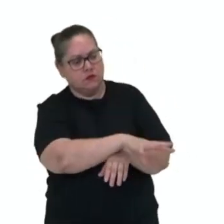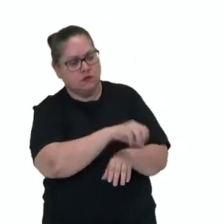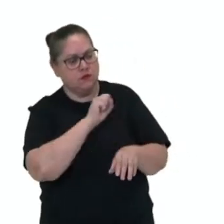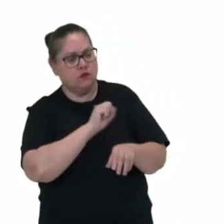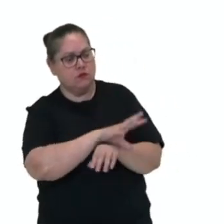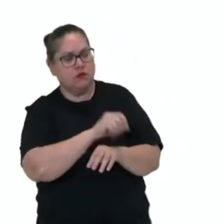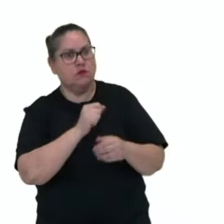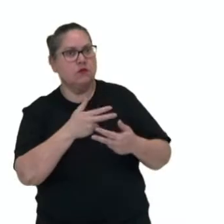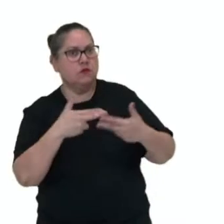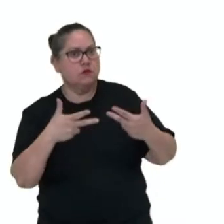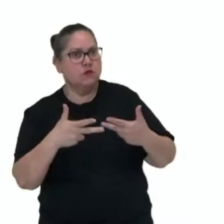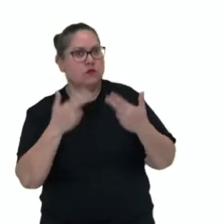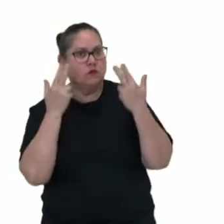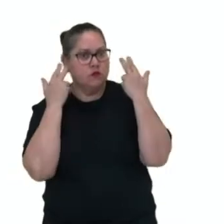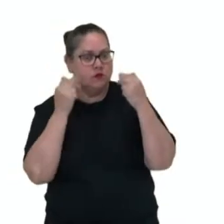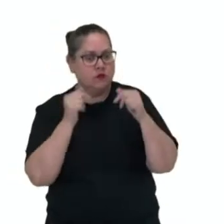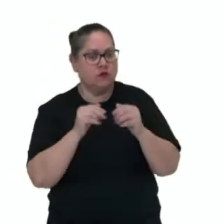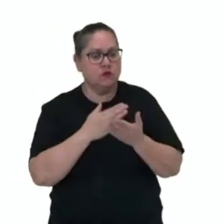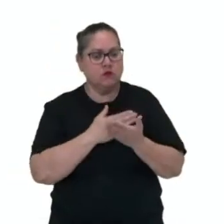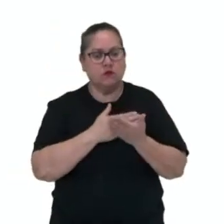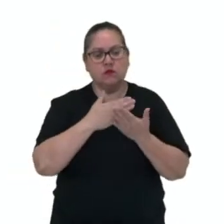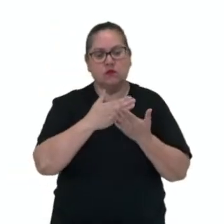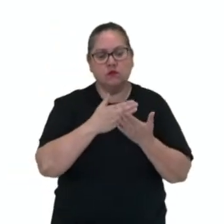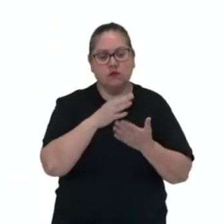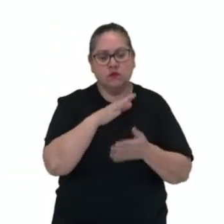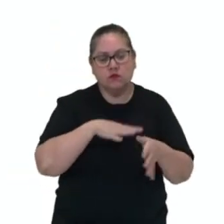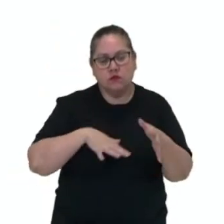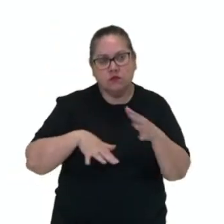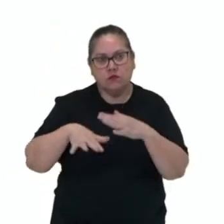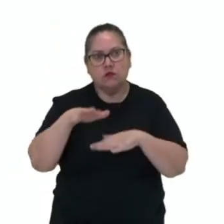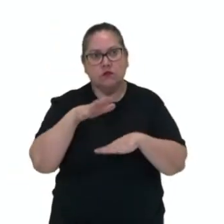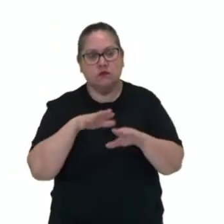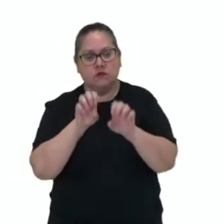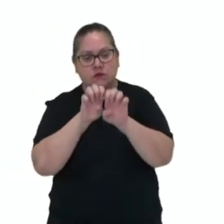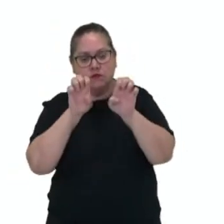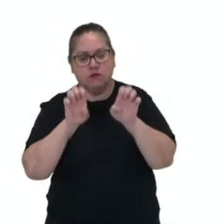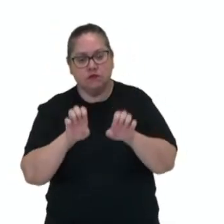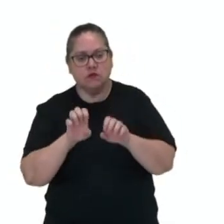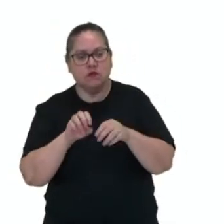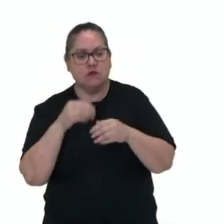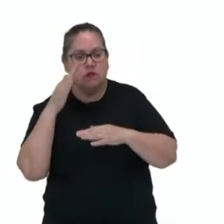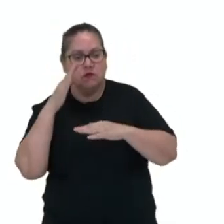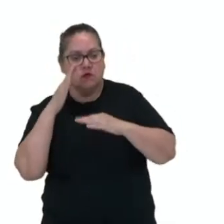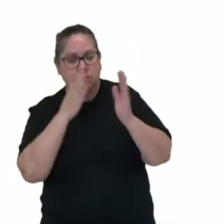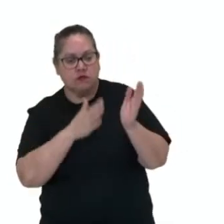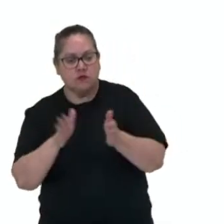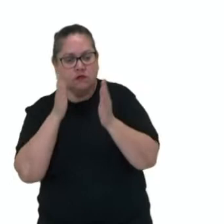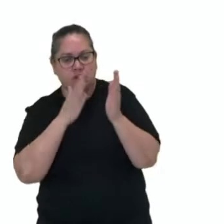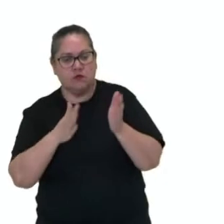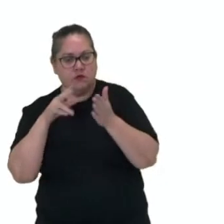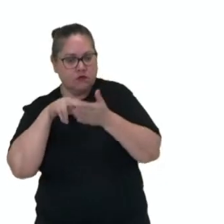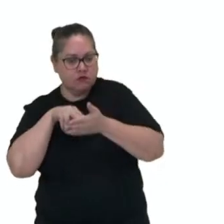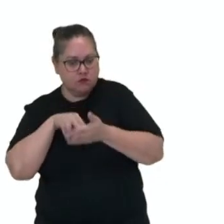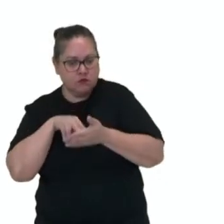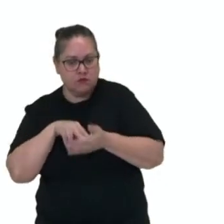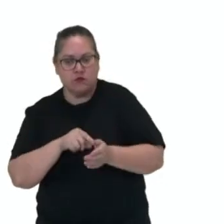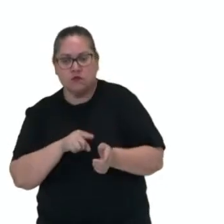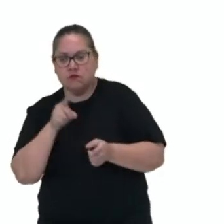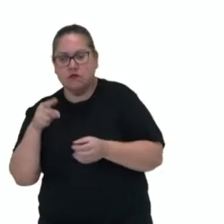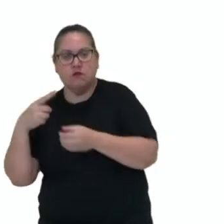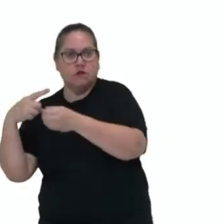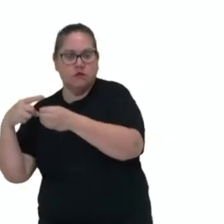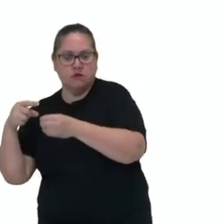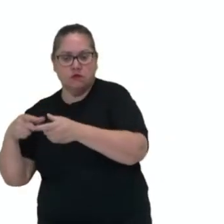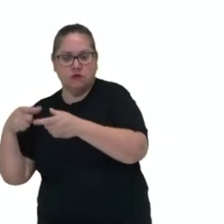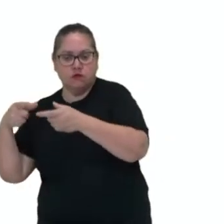recursos naturais, mas começassem a organizar um sistema de produção que dava mais suporte ainda para a metrópole